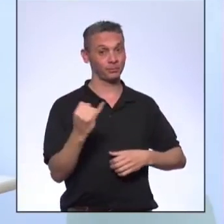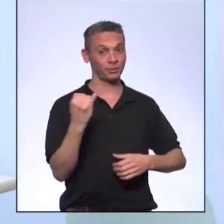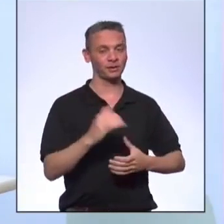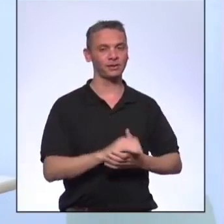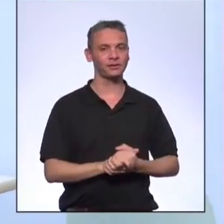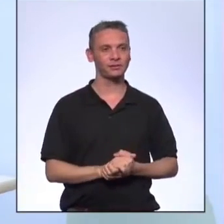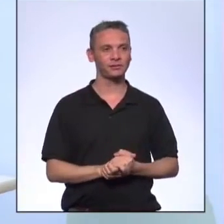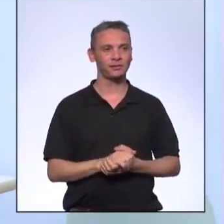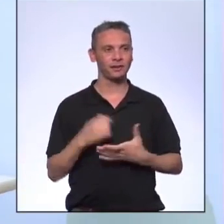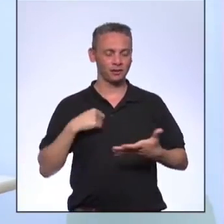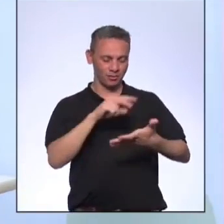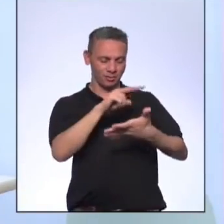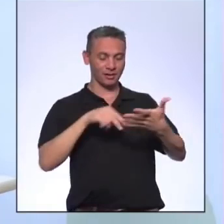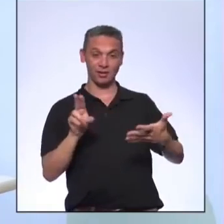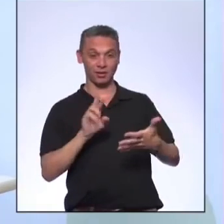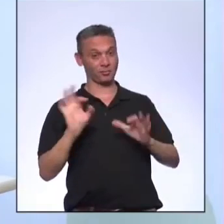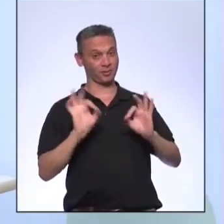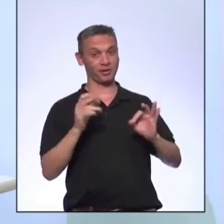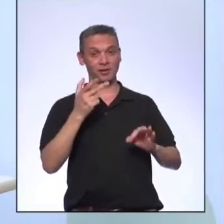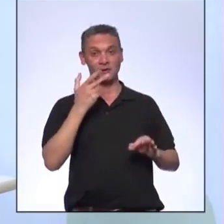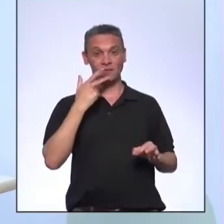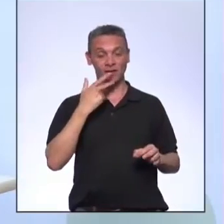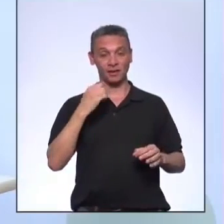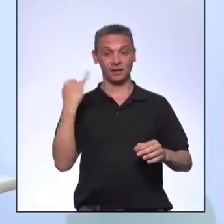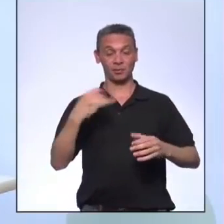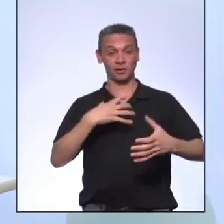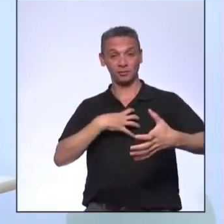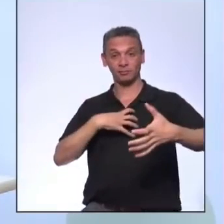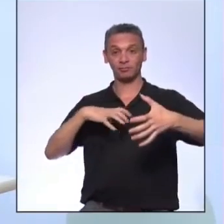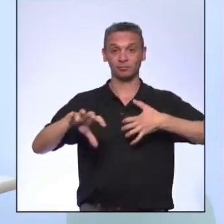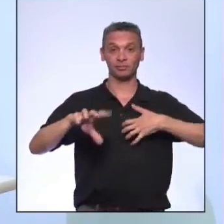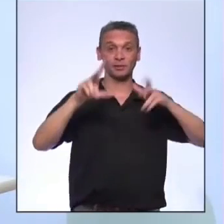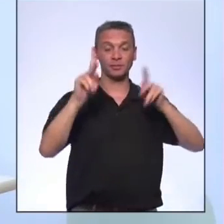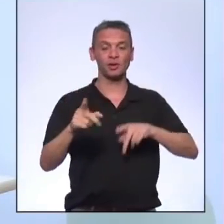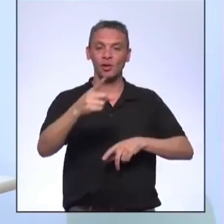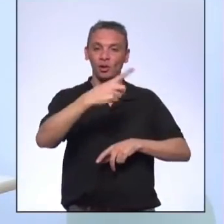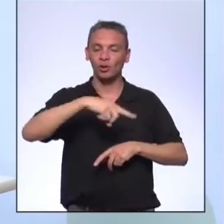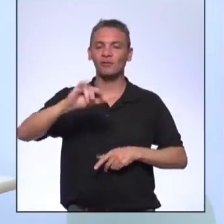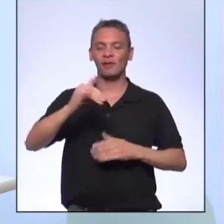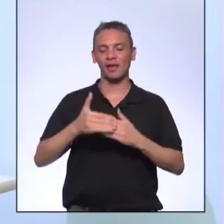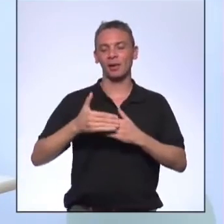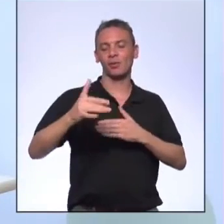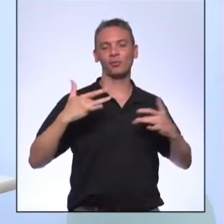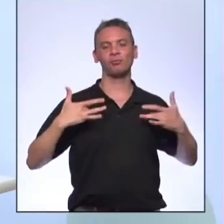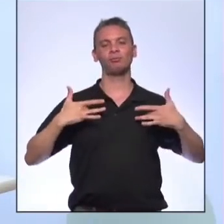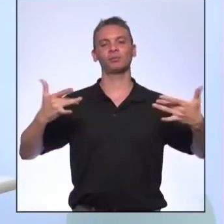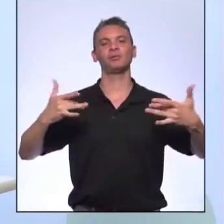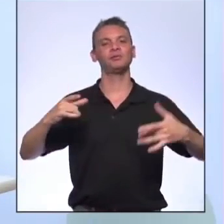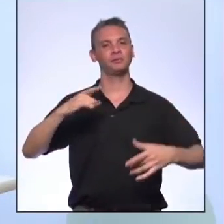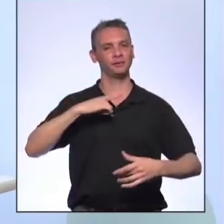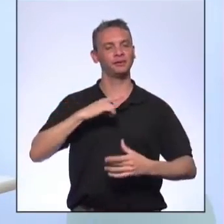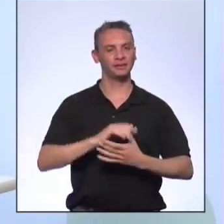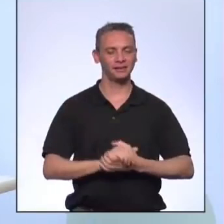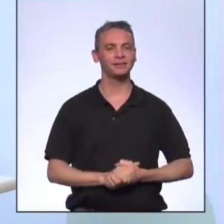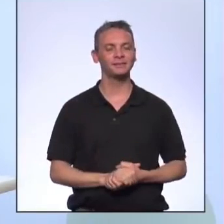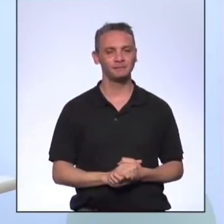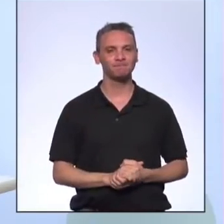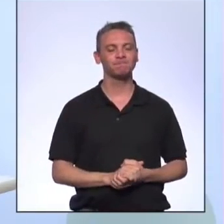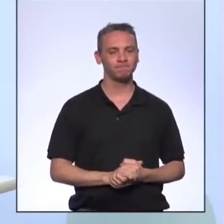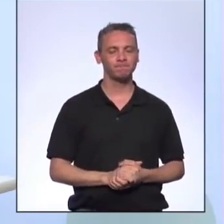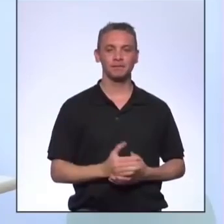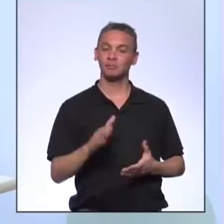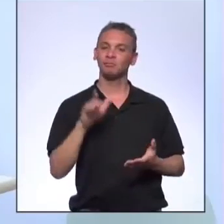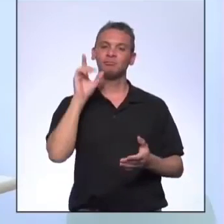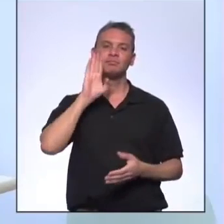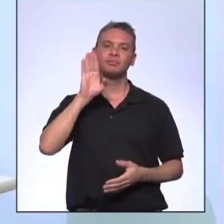Eu não consigo ler o nome desse, mas ele disse, tanto praticar empatia com os outros, iremos ser mais solidários pós-pandemia. Que legal. Muito bacana, não consegui ler o nome, mas